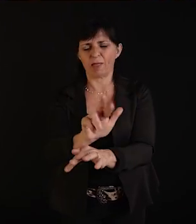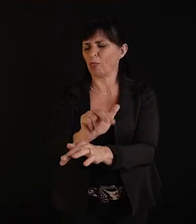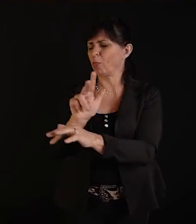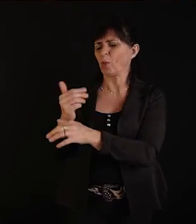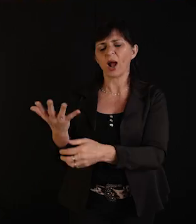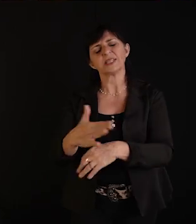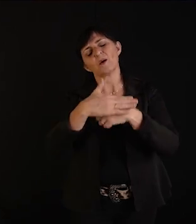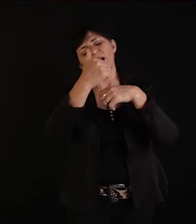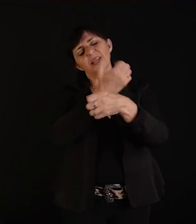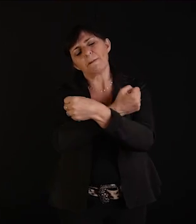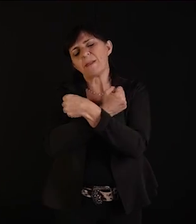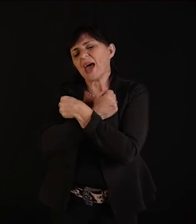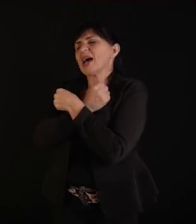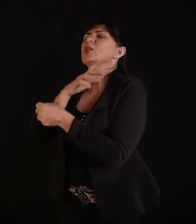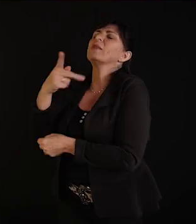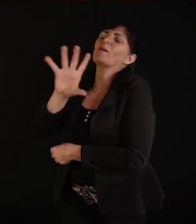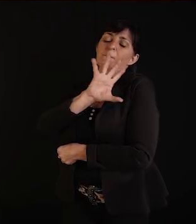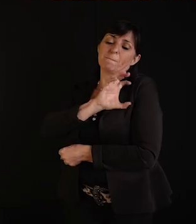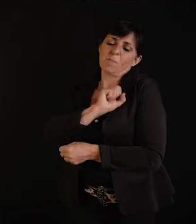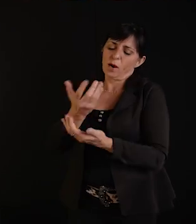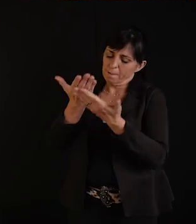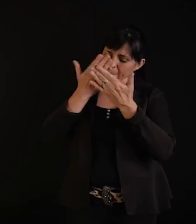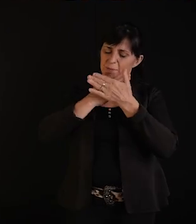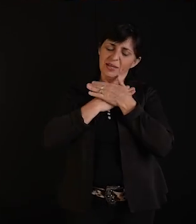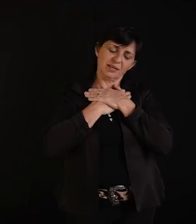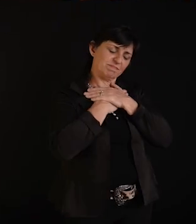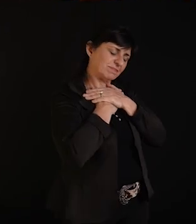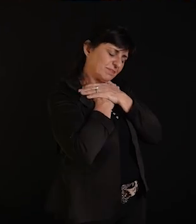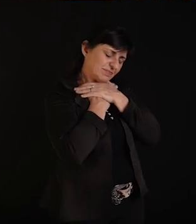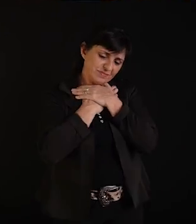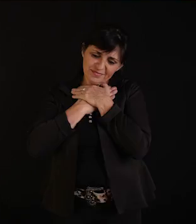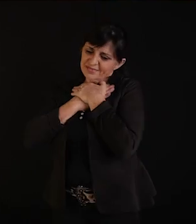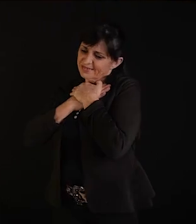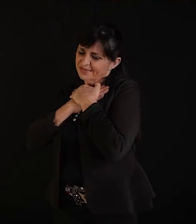teus abraços, teu amor só para mim.